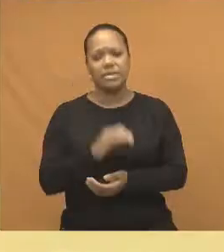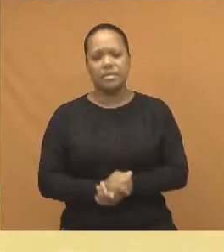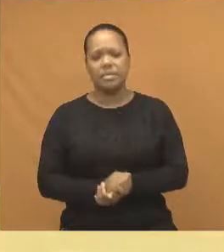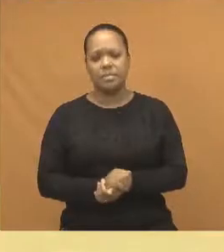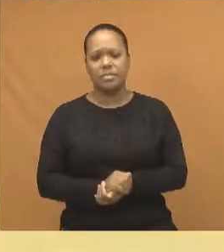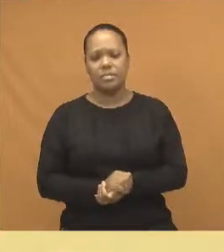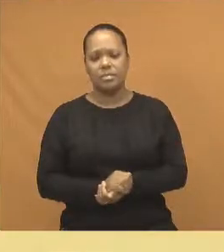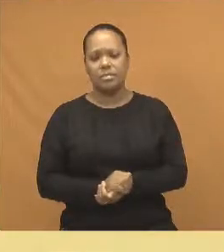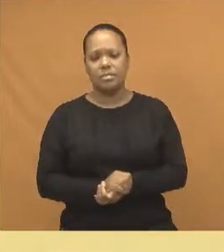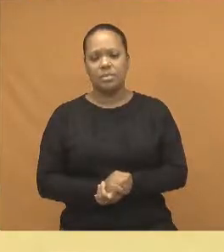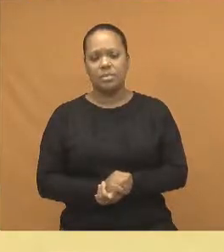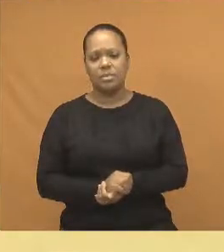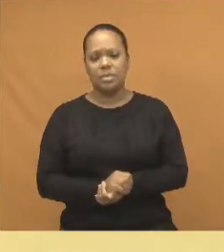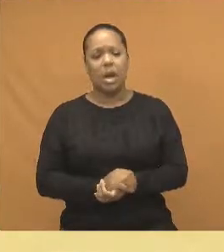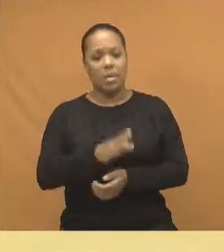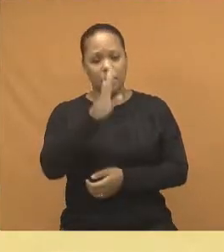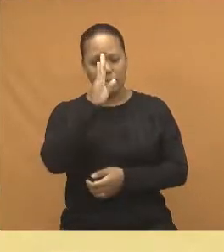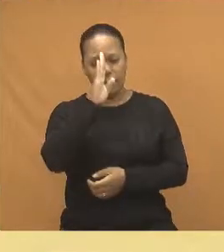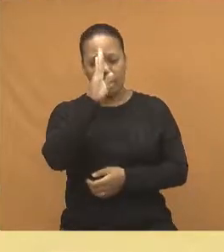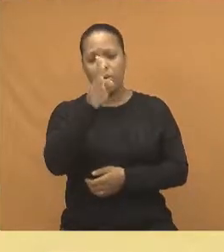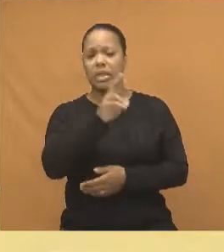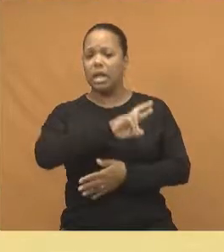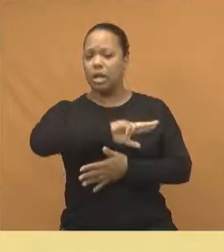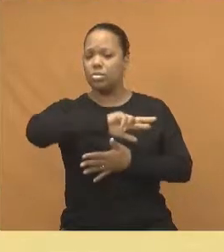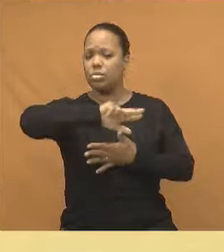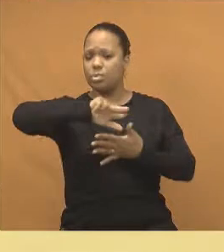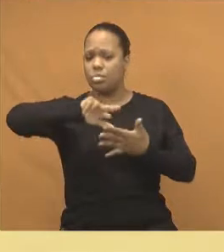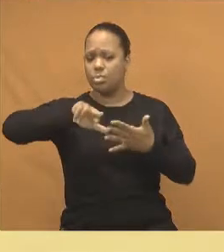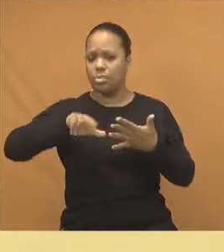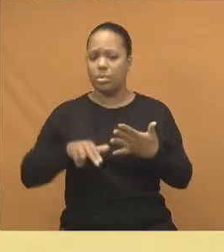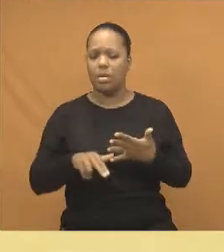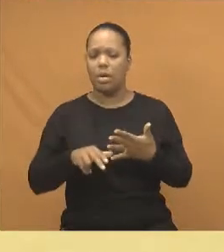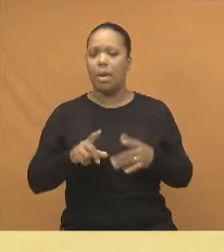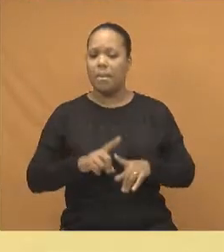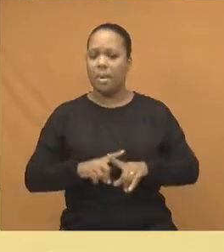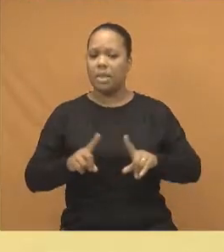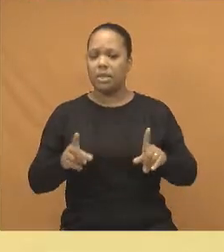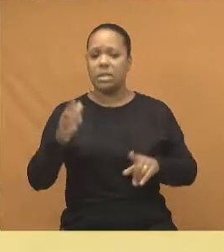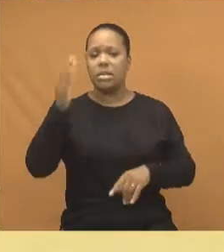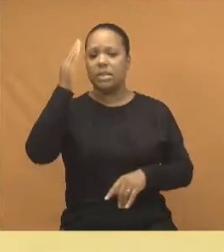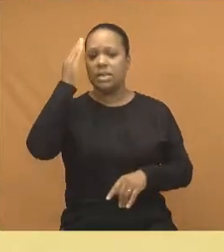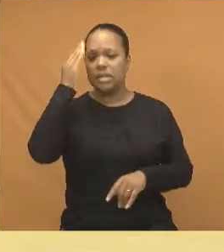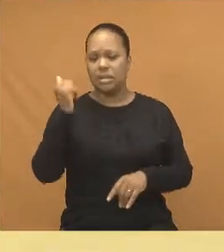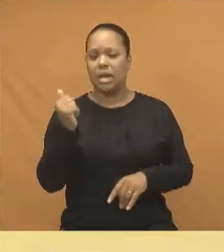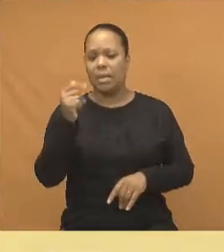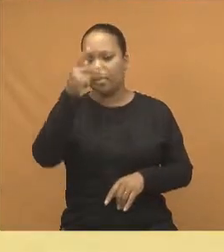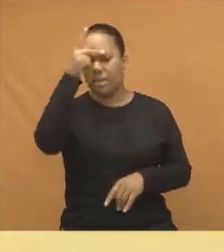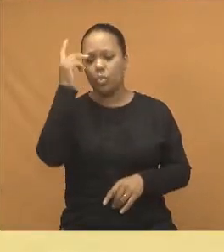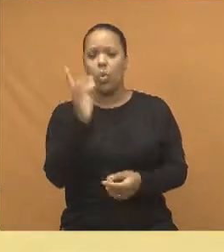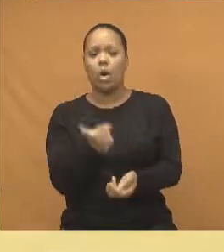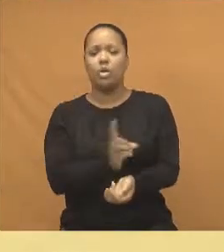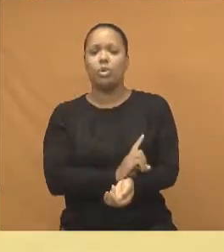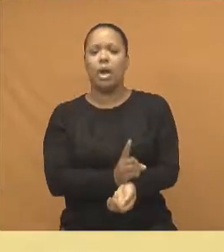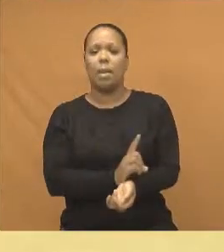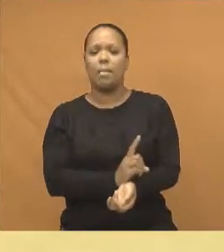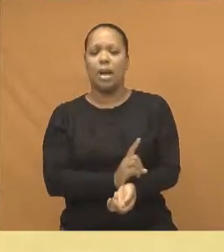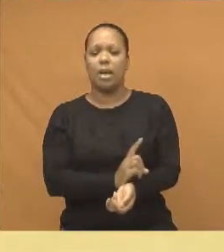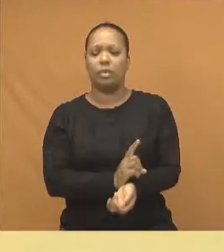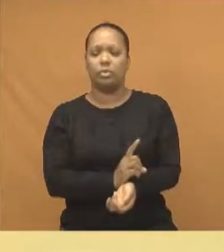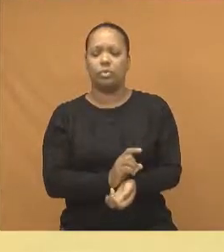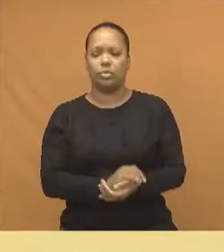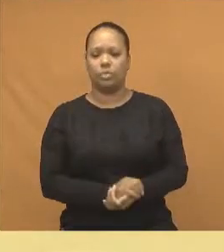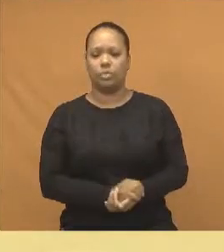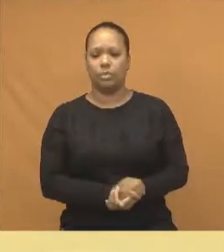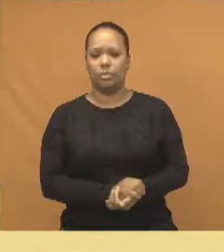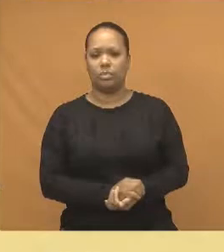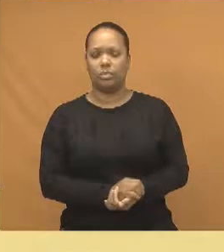vários casos de prioridade, temos vários. Mas a gente sabe a dificuldade do diabético. O